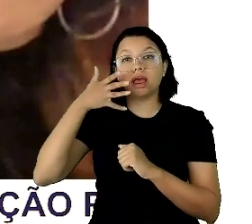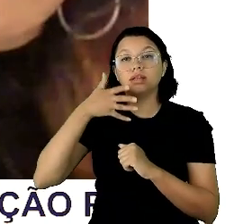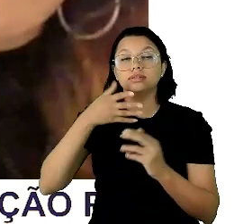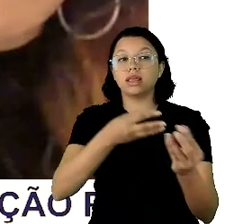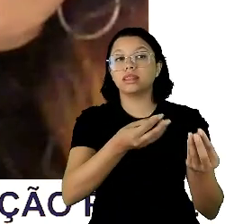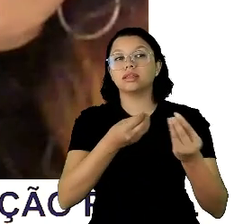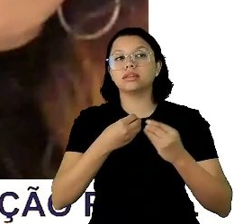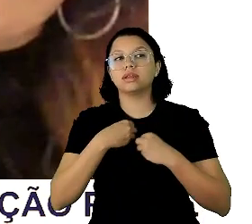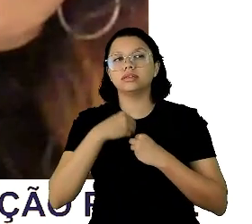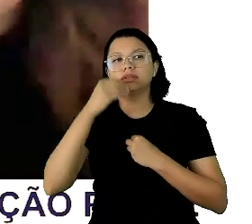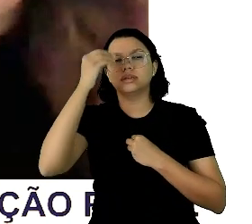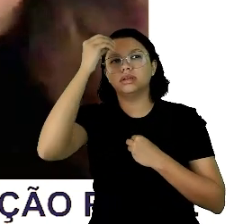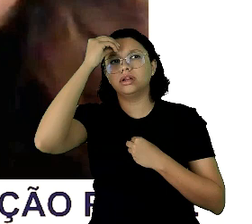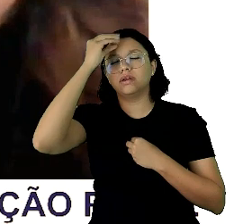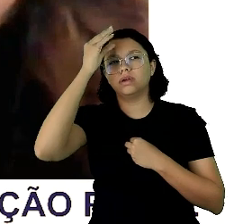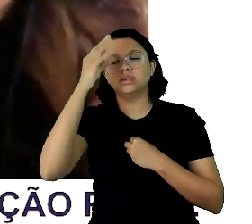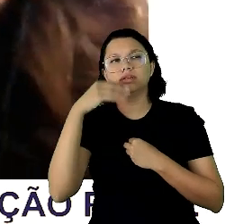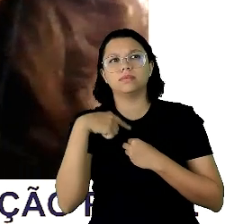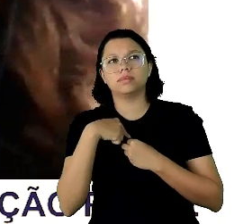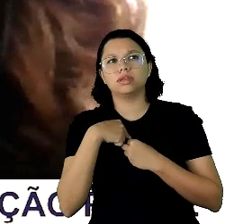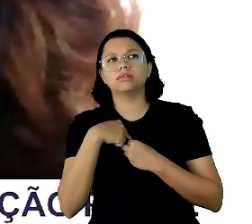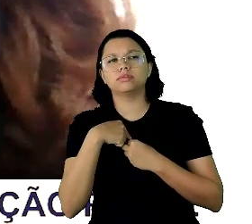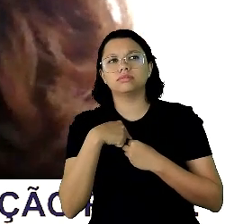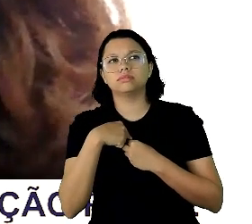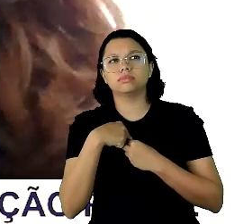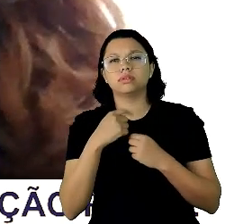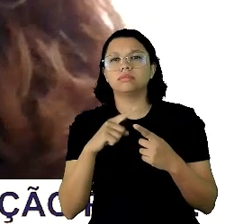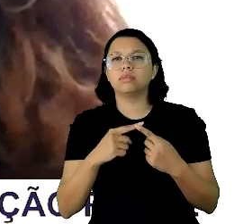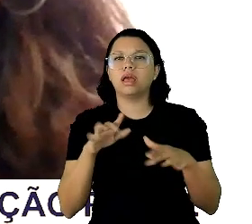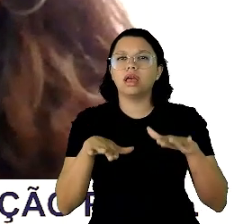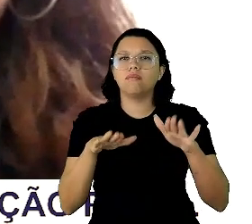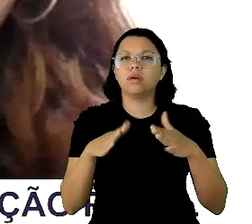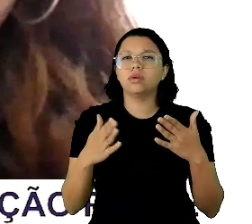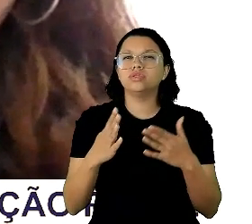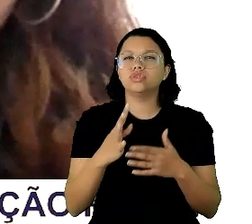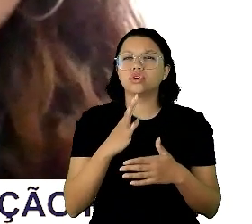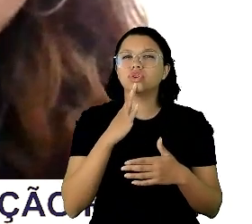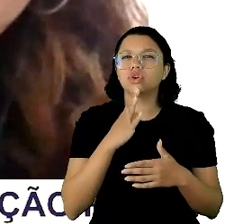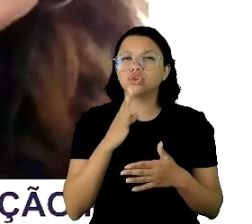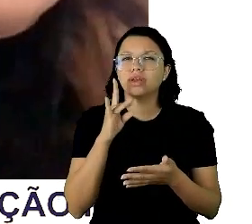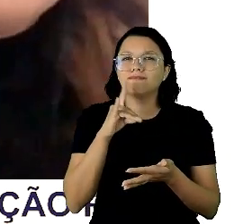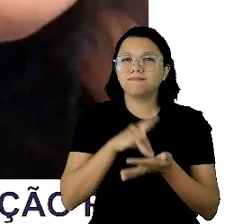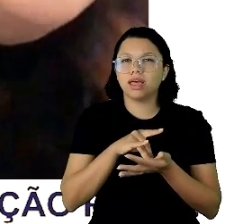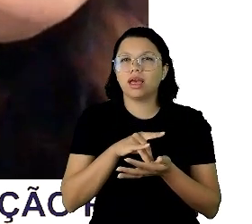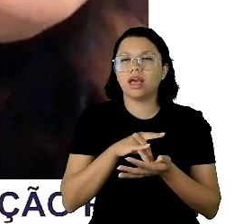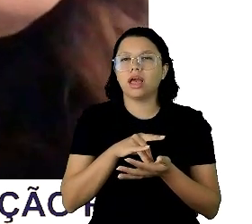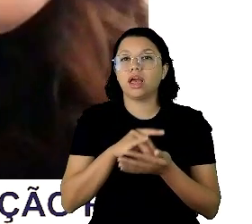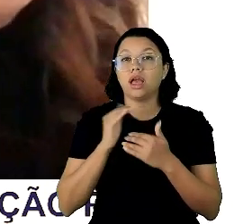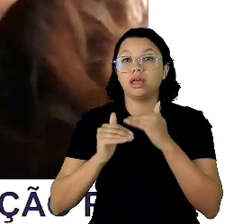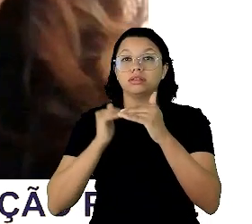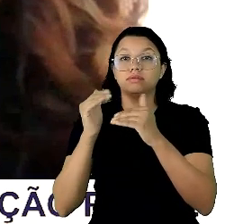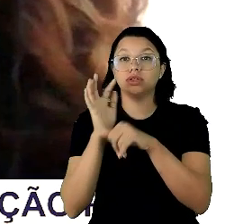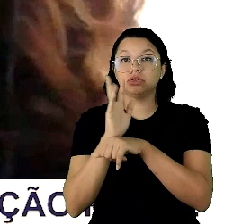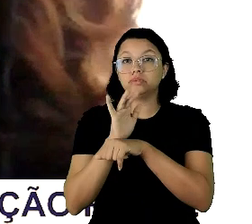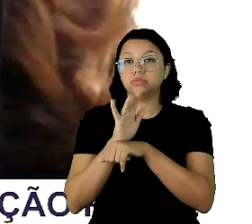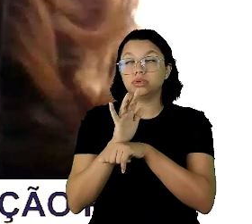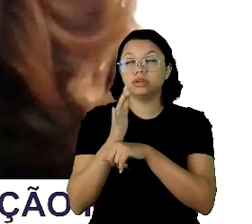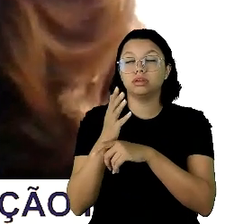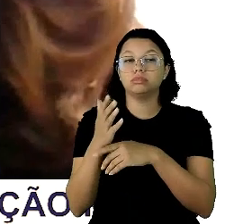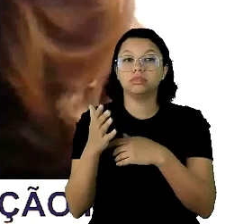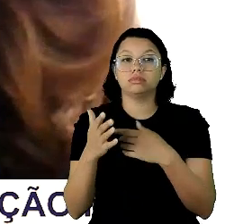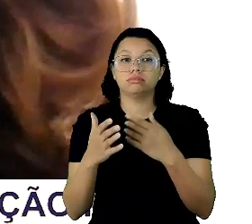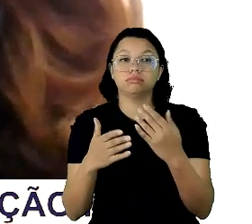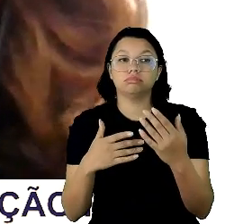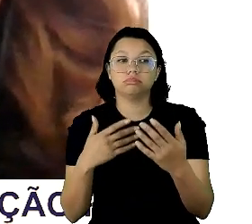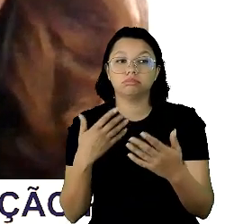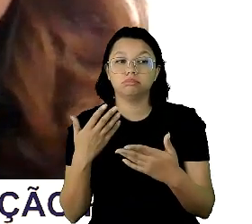conhecimento racional da coisa. Mas, às vezes, quando a gente conhece a realidade trans através de um filme, de